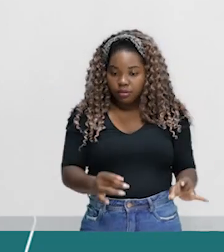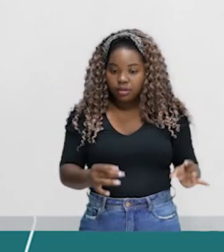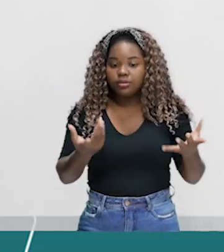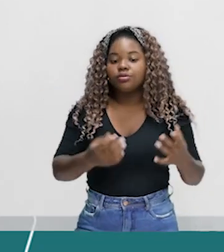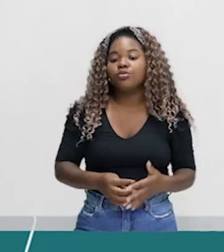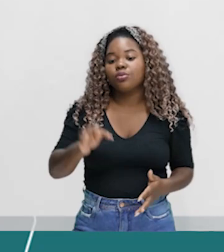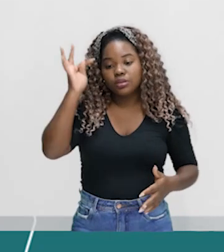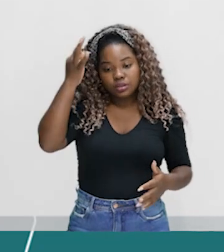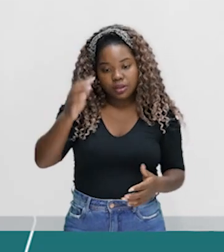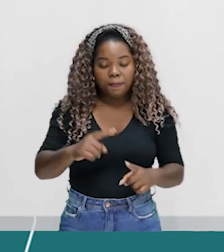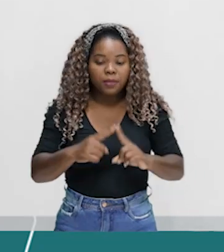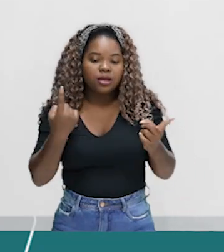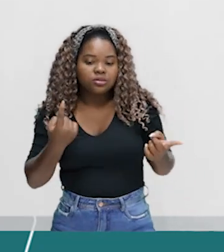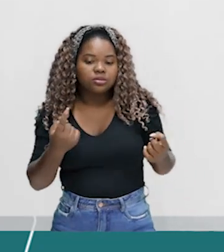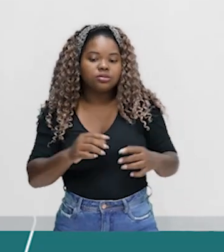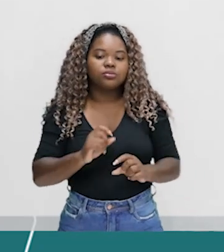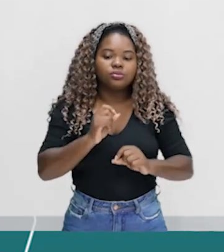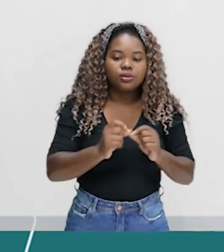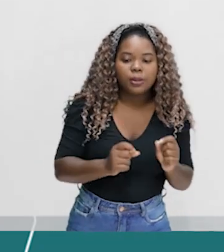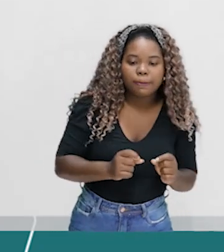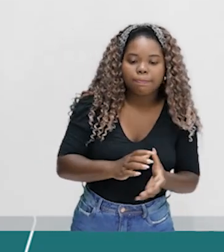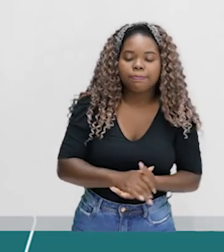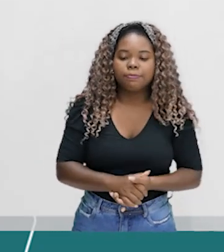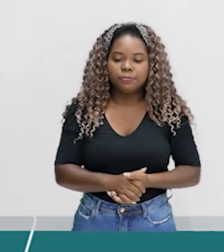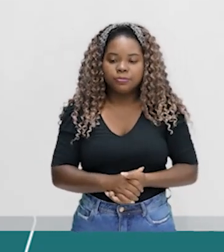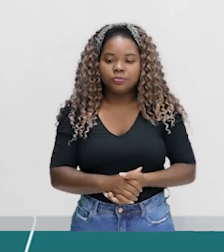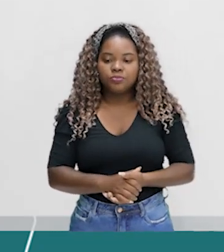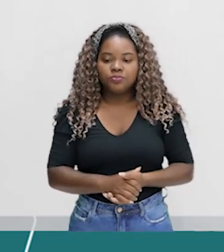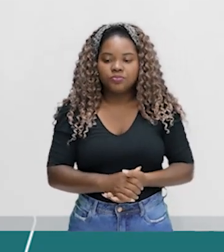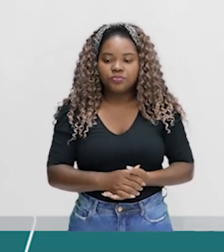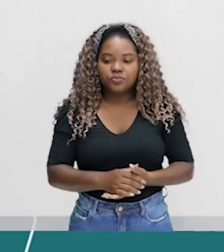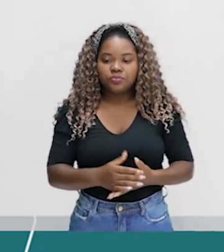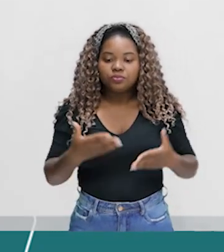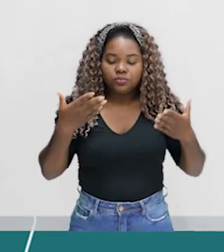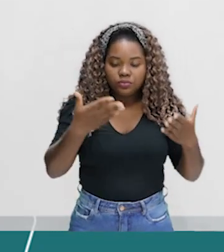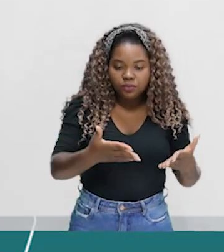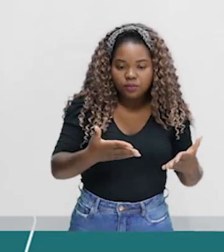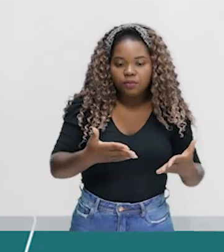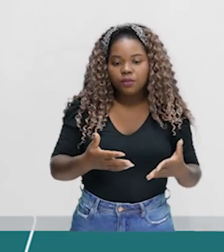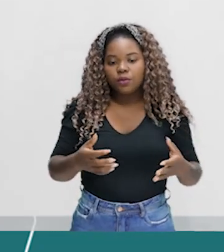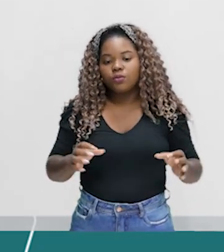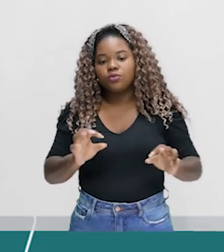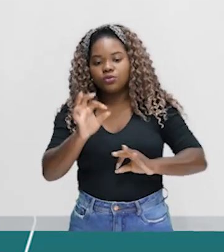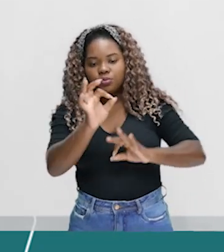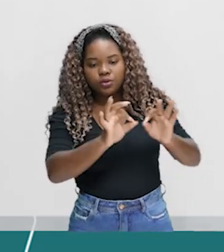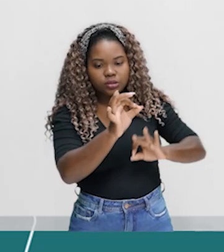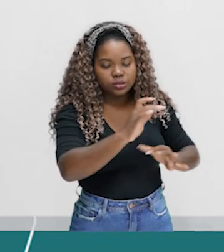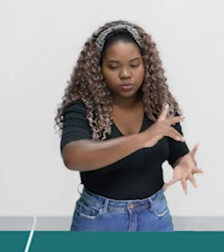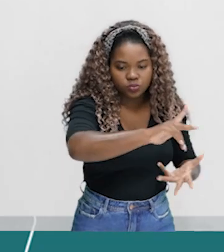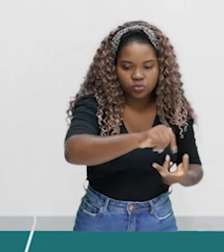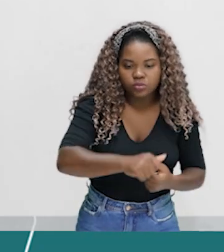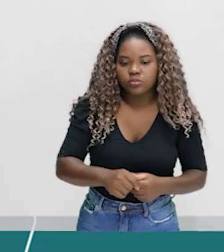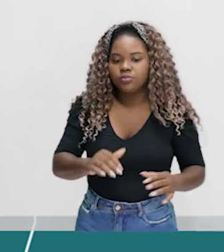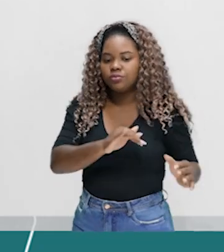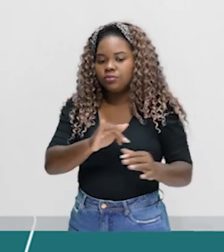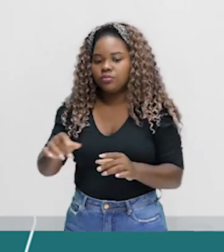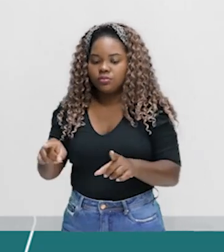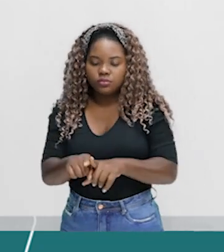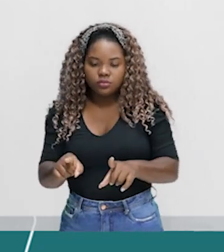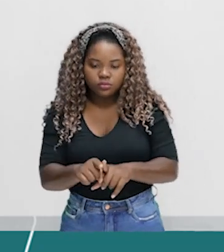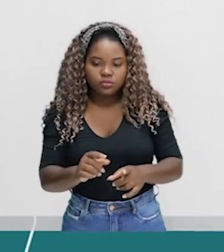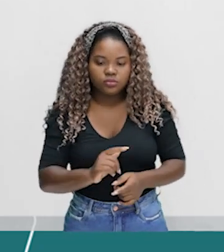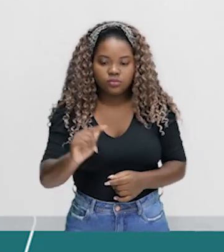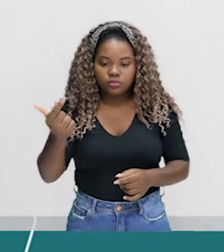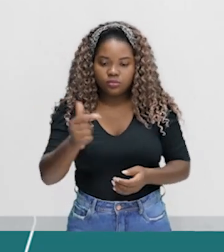bastante sobre a origem do universo. Nós temos também como elementos